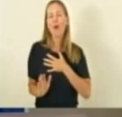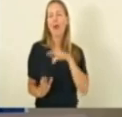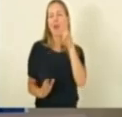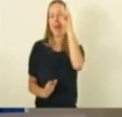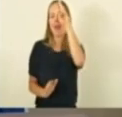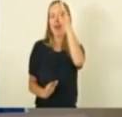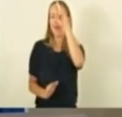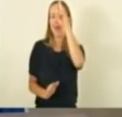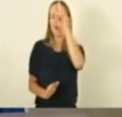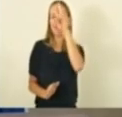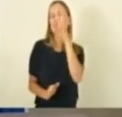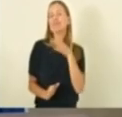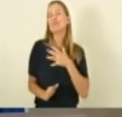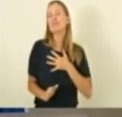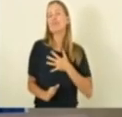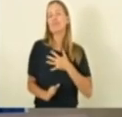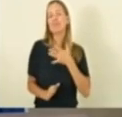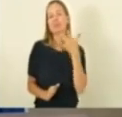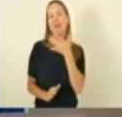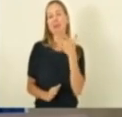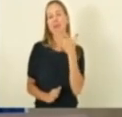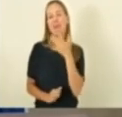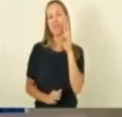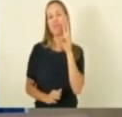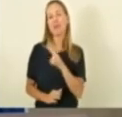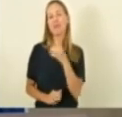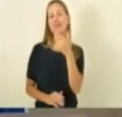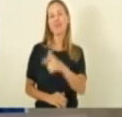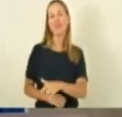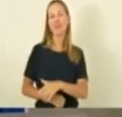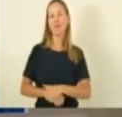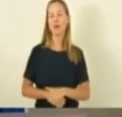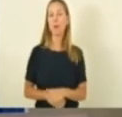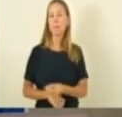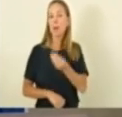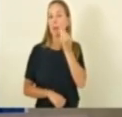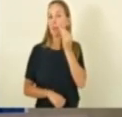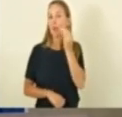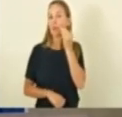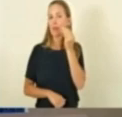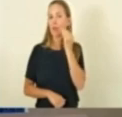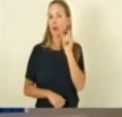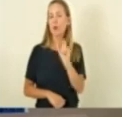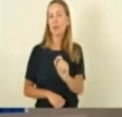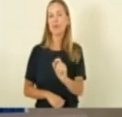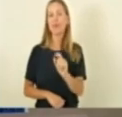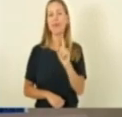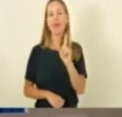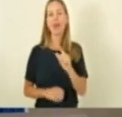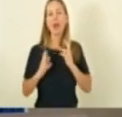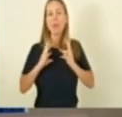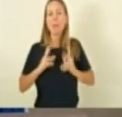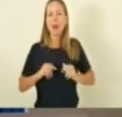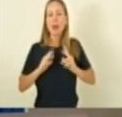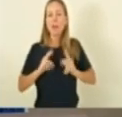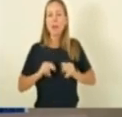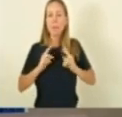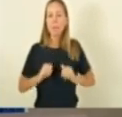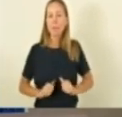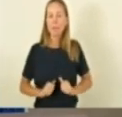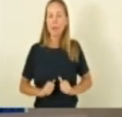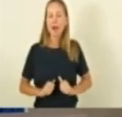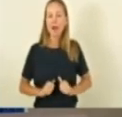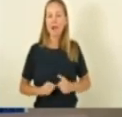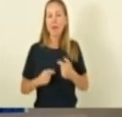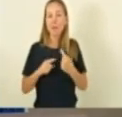tal, e que é gostoso você rever, para tentar desintoxicar o dia a dia,